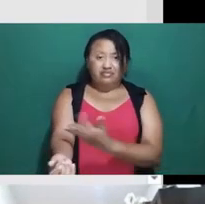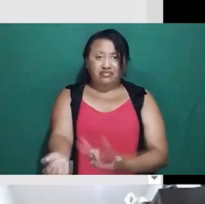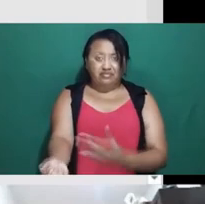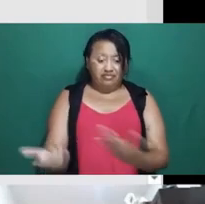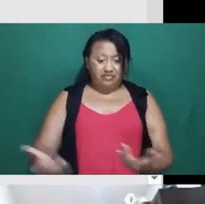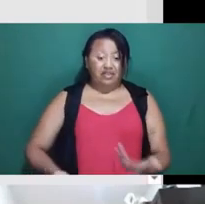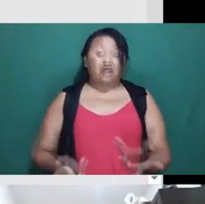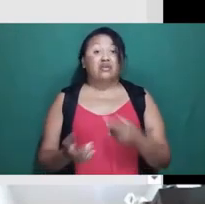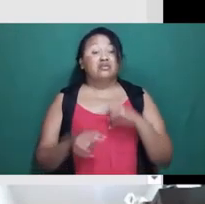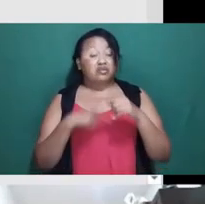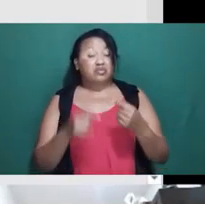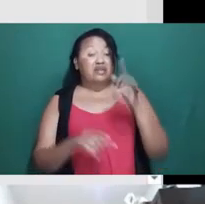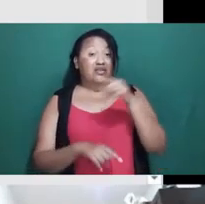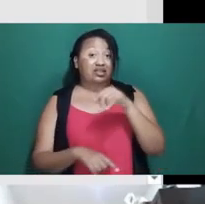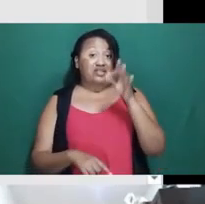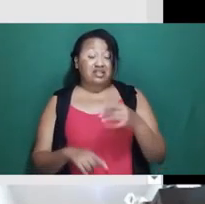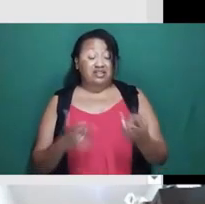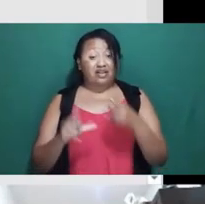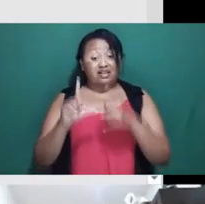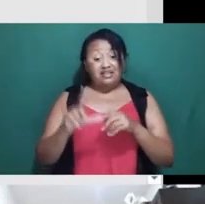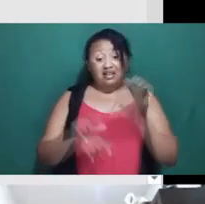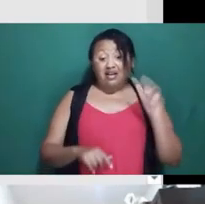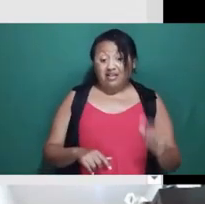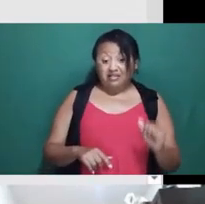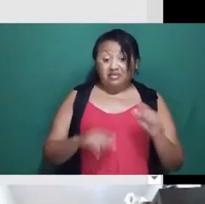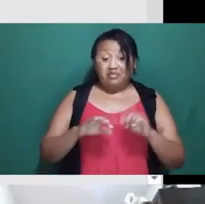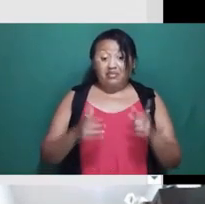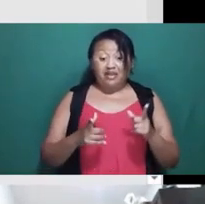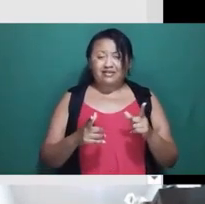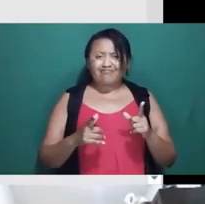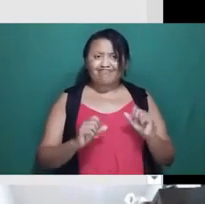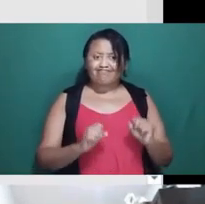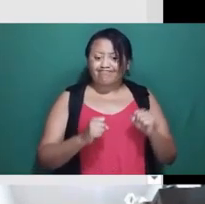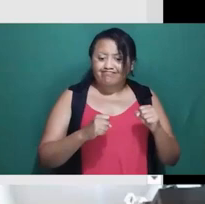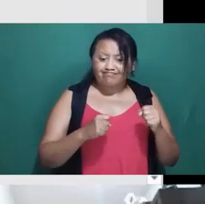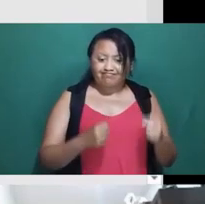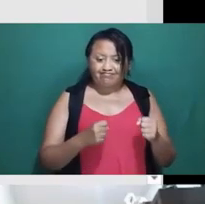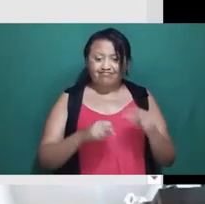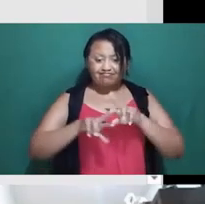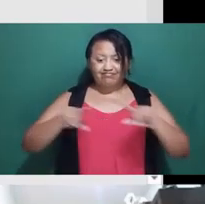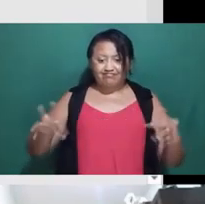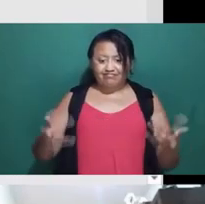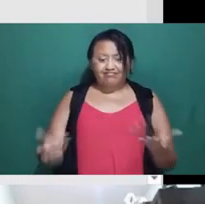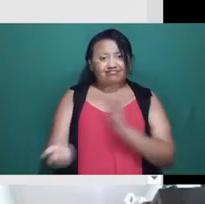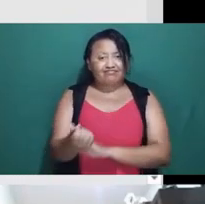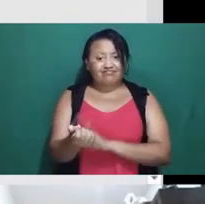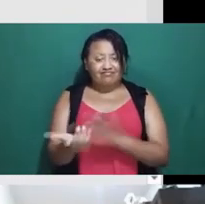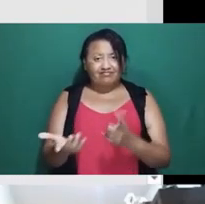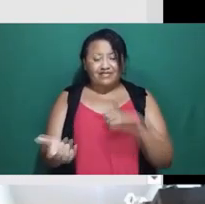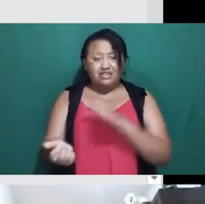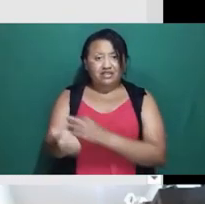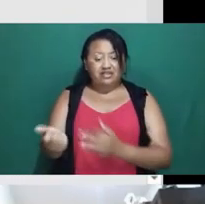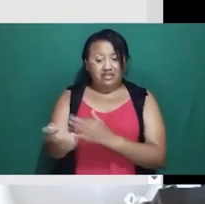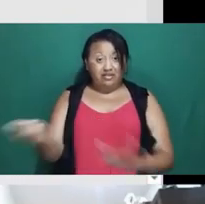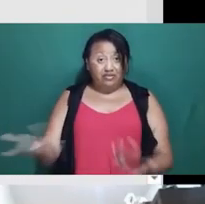para suportar as diferenças pressão exercida pela circulação sanguínea veias e artérias apresentam características distintos Ok